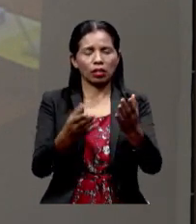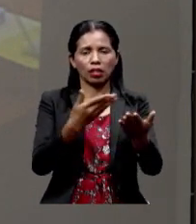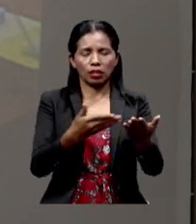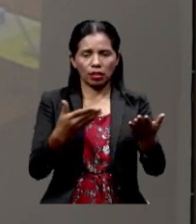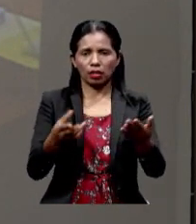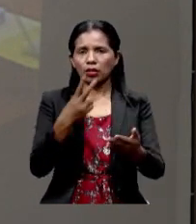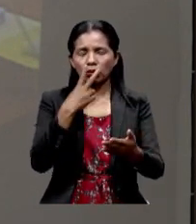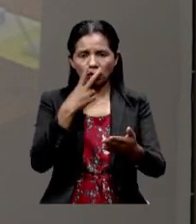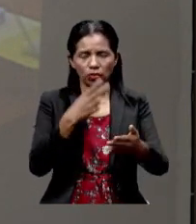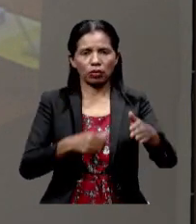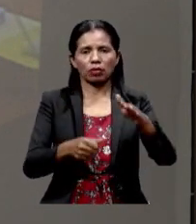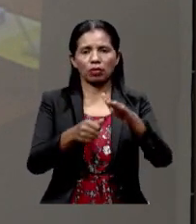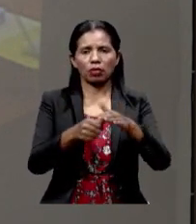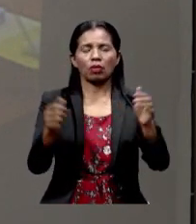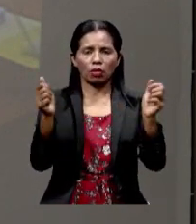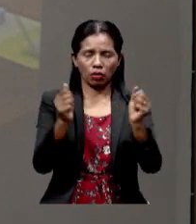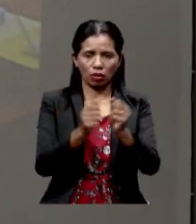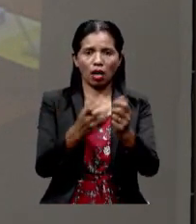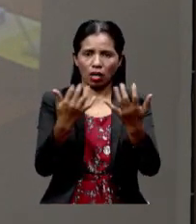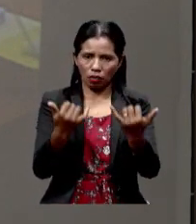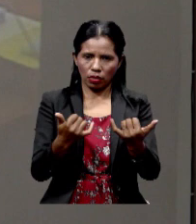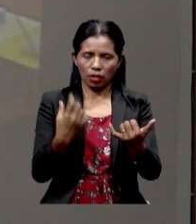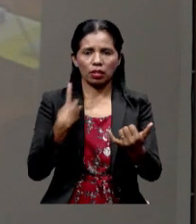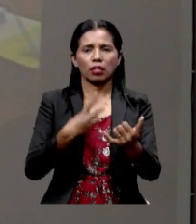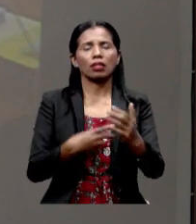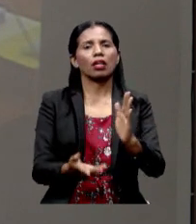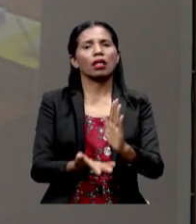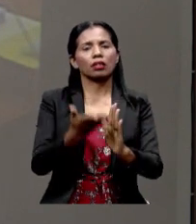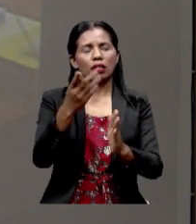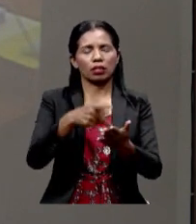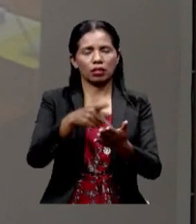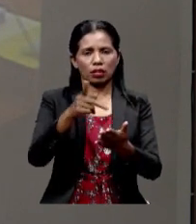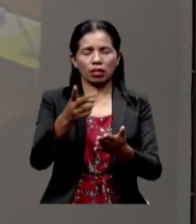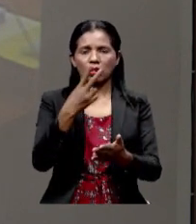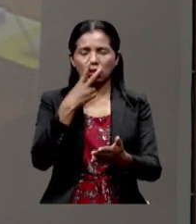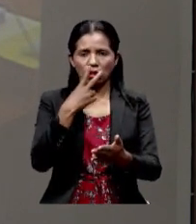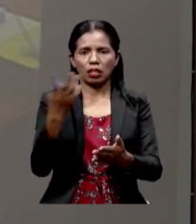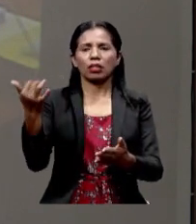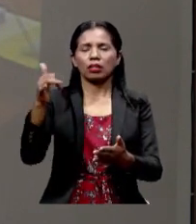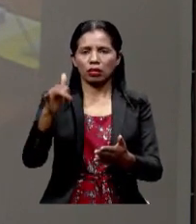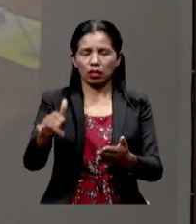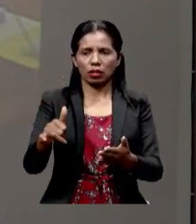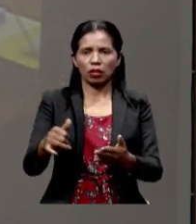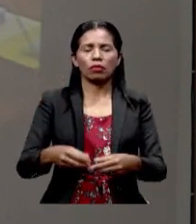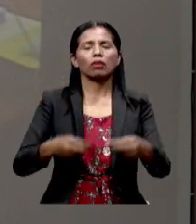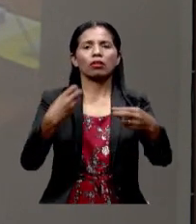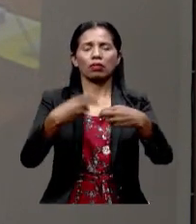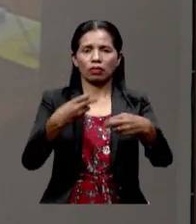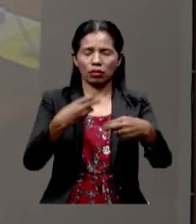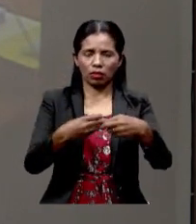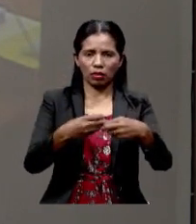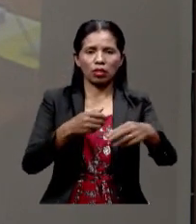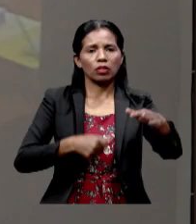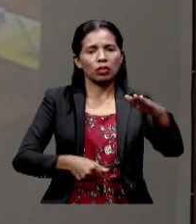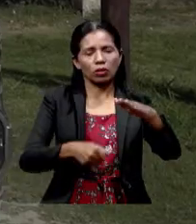tabaco legal. Outro, agora da down, e ta saia taxa ba tabaco sirané, implica ba tabaco ilegal